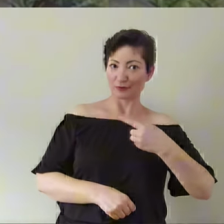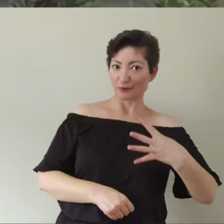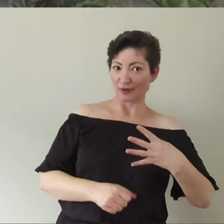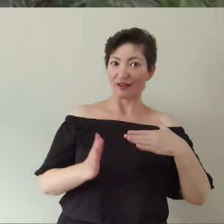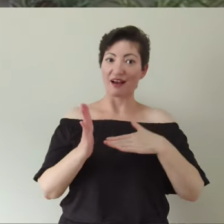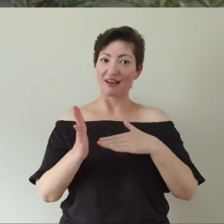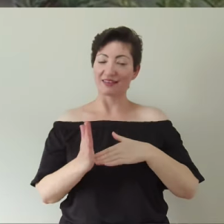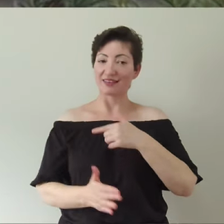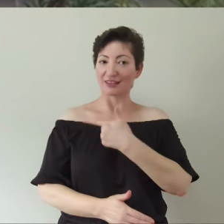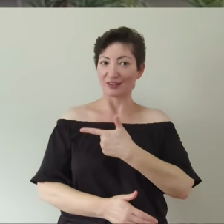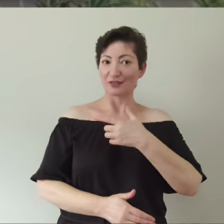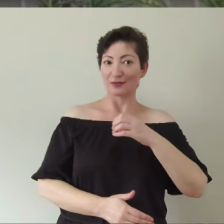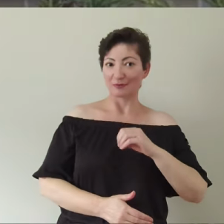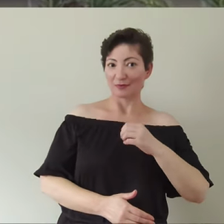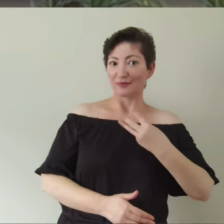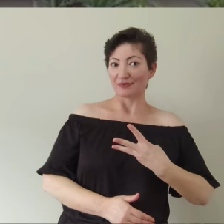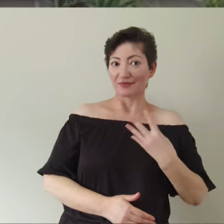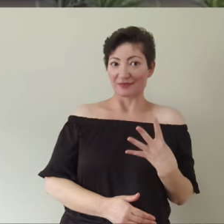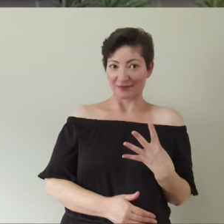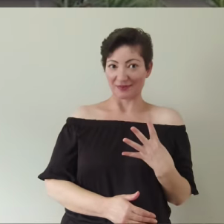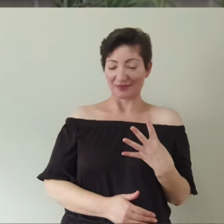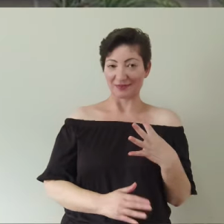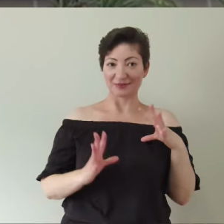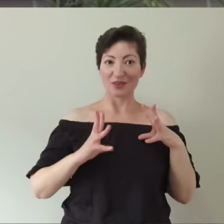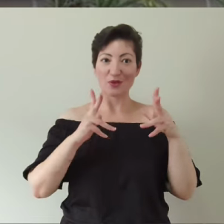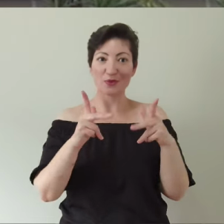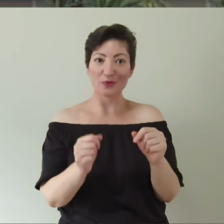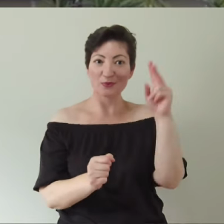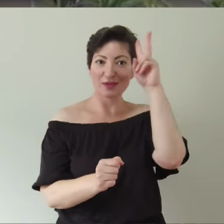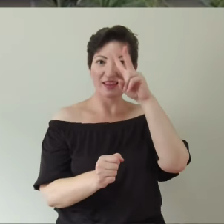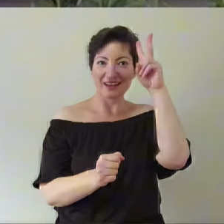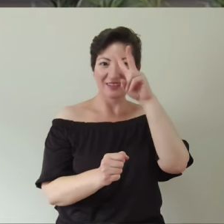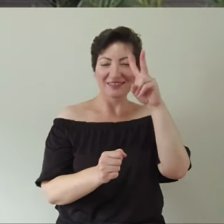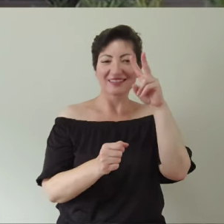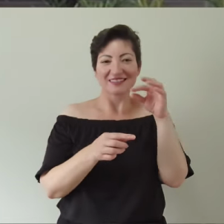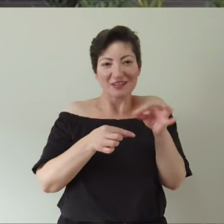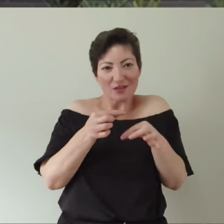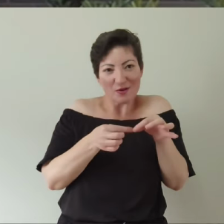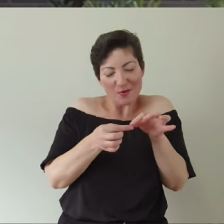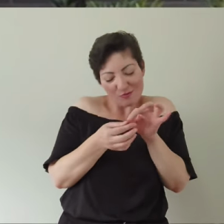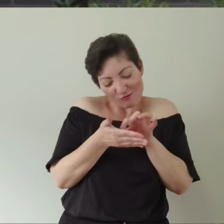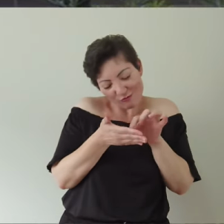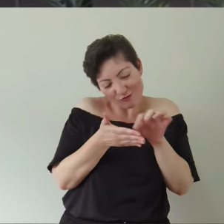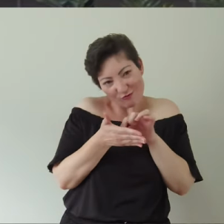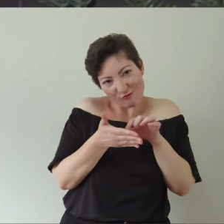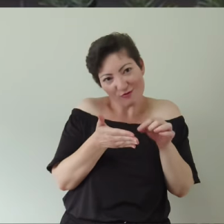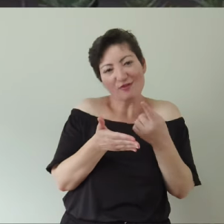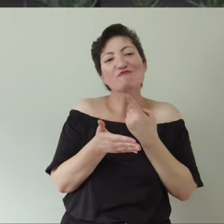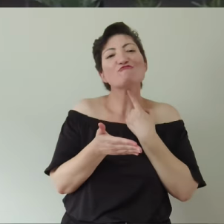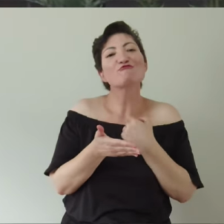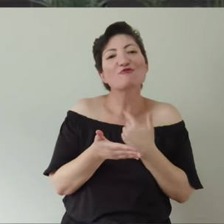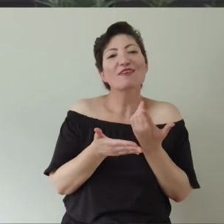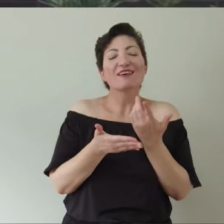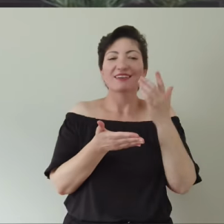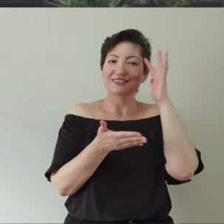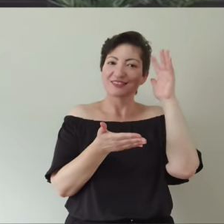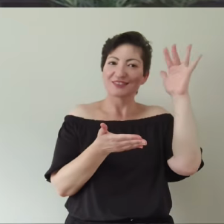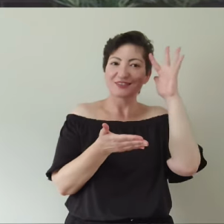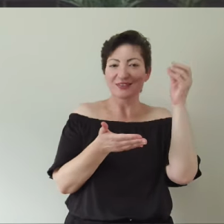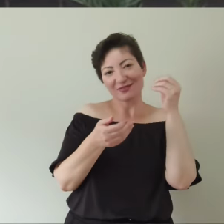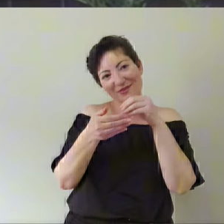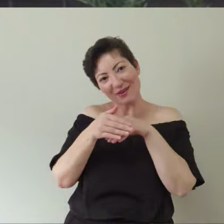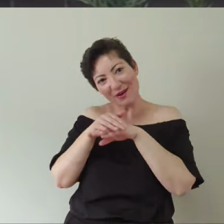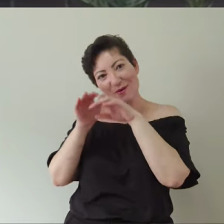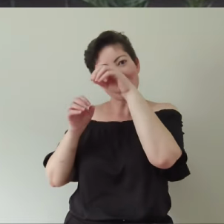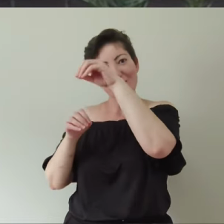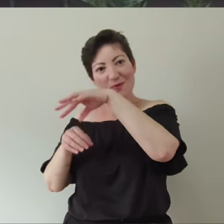ano de 2034. Então todas as memórias que vocês colocarem aqui, todos os desejos, pedidos vão ser guardados para que